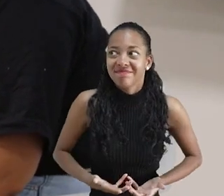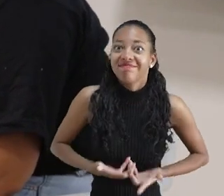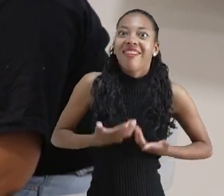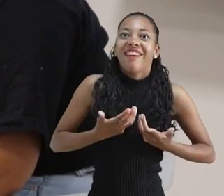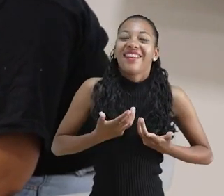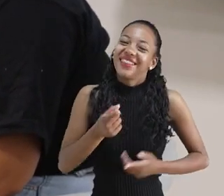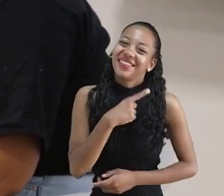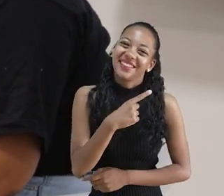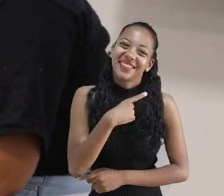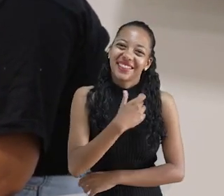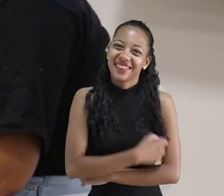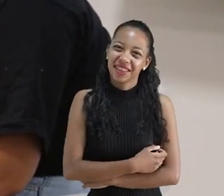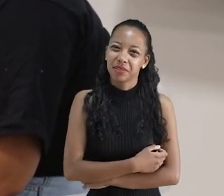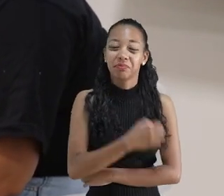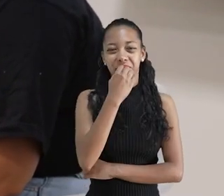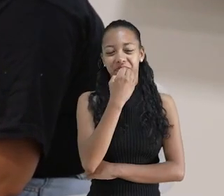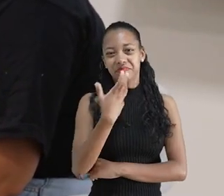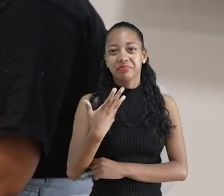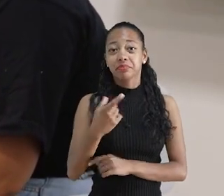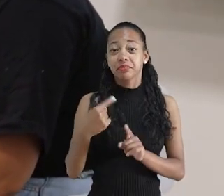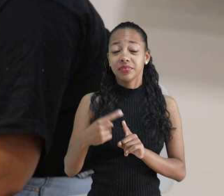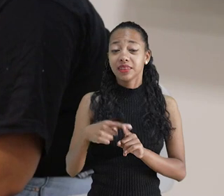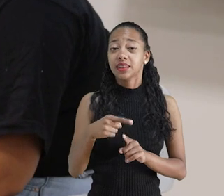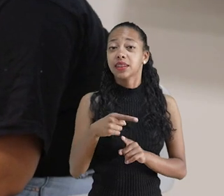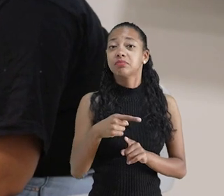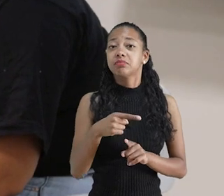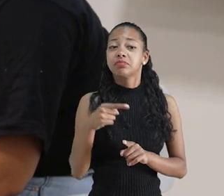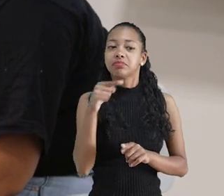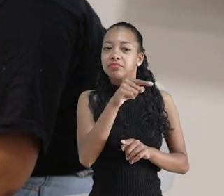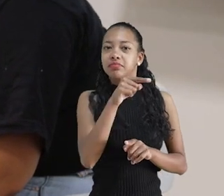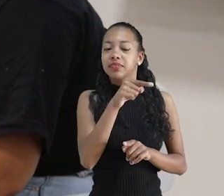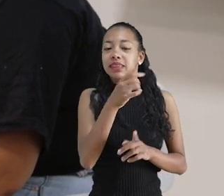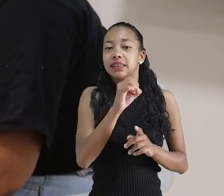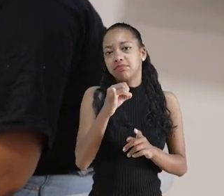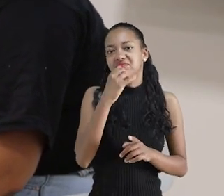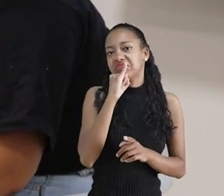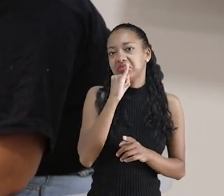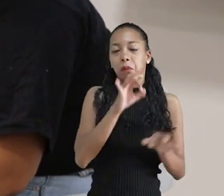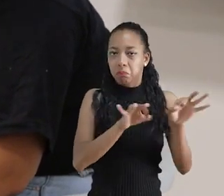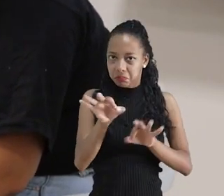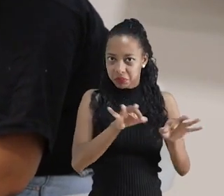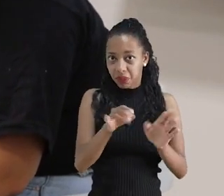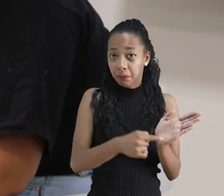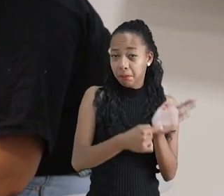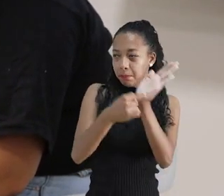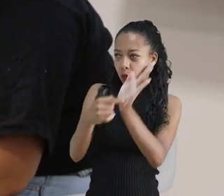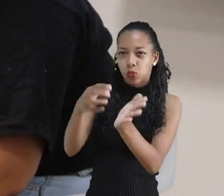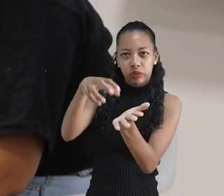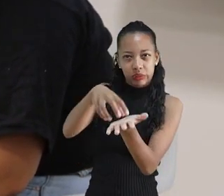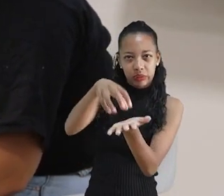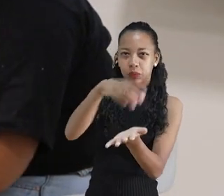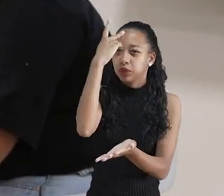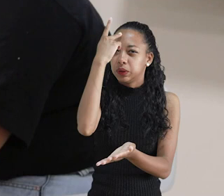algoa assim aqui em São Paulo conhece mas lá as pessoas não conhecem qual seria o sentido disso né E aí